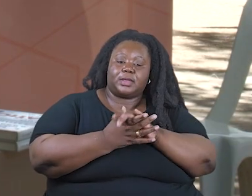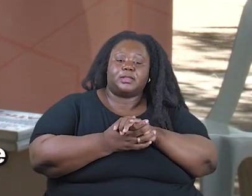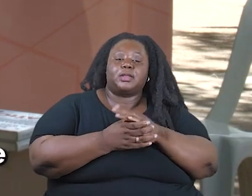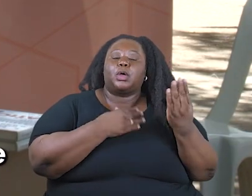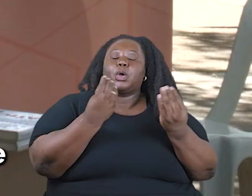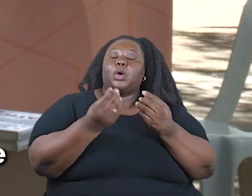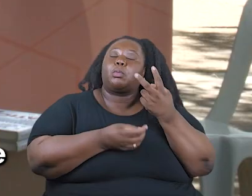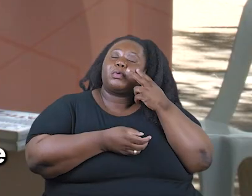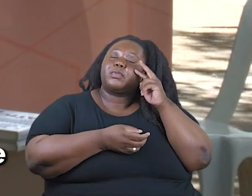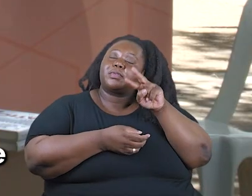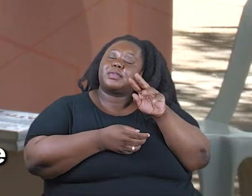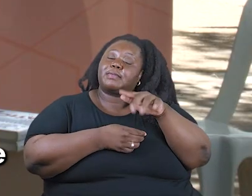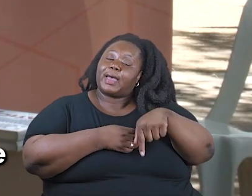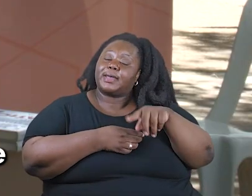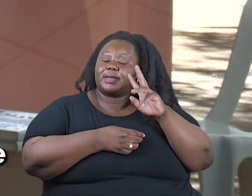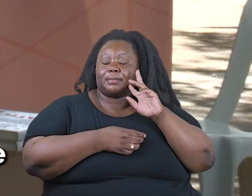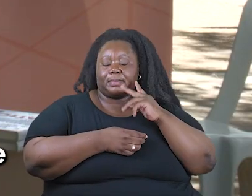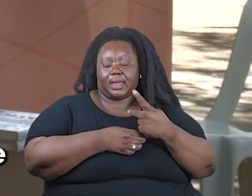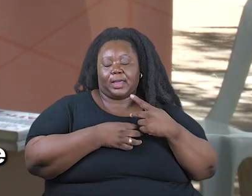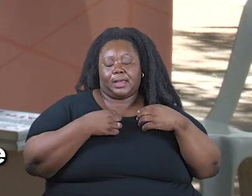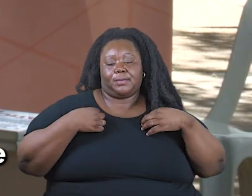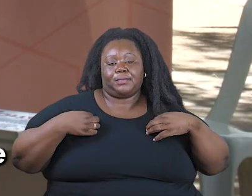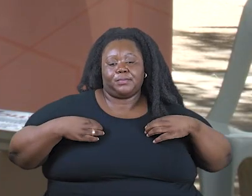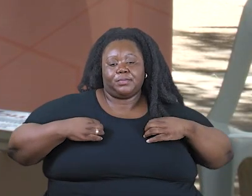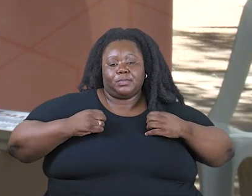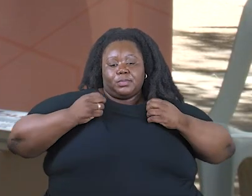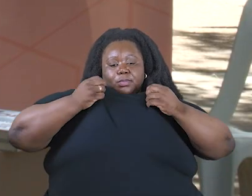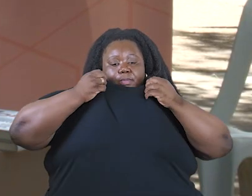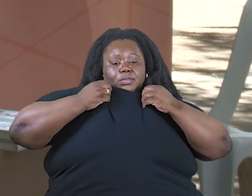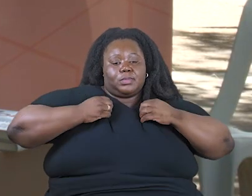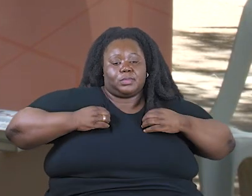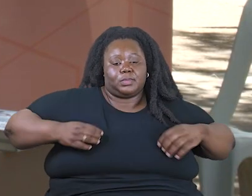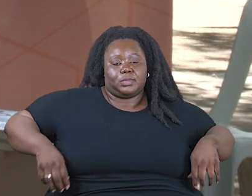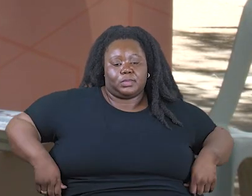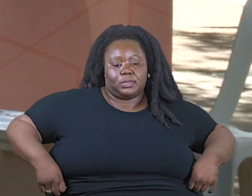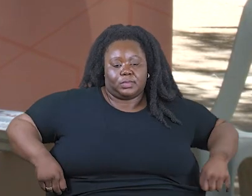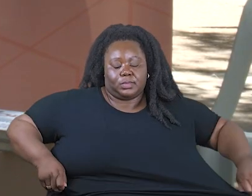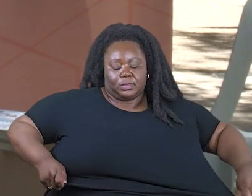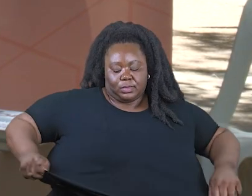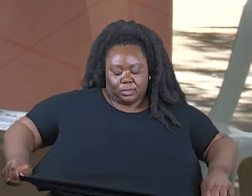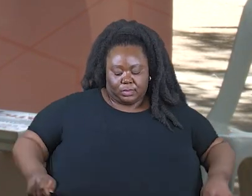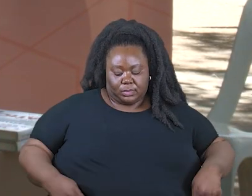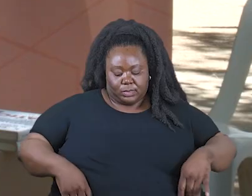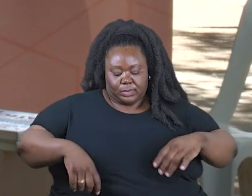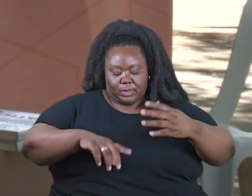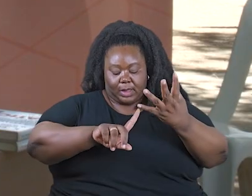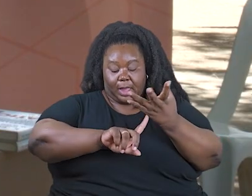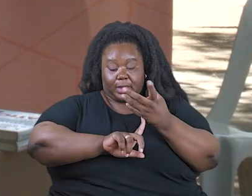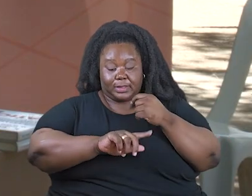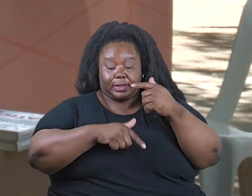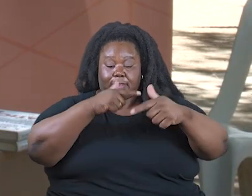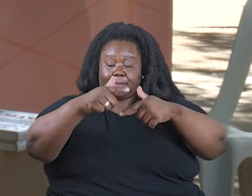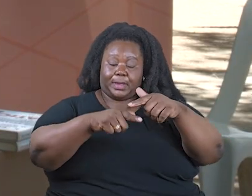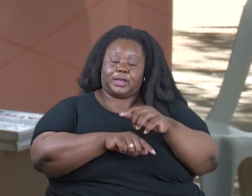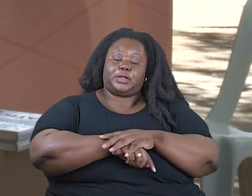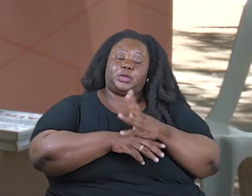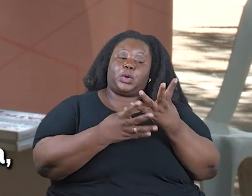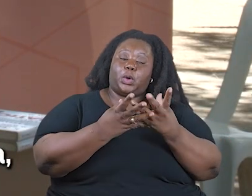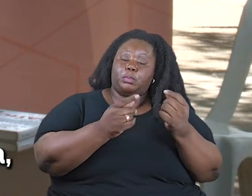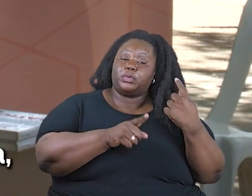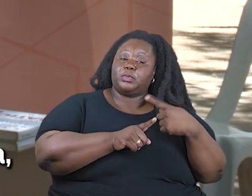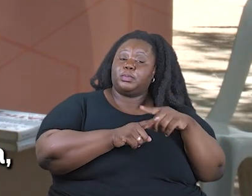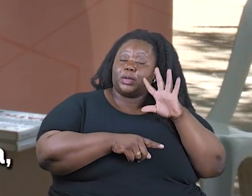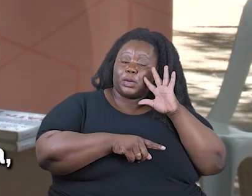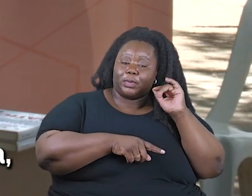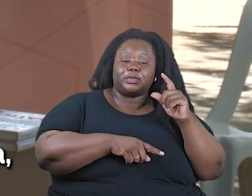Matheus. Como que você vê esse cenário aqui na nossa cidade, em termos de artistas que estão trabalhando com múltiplos?